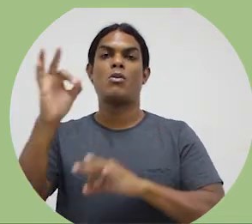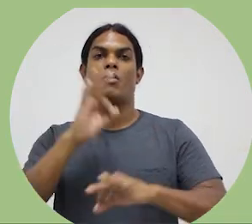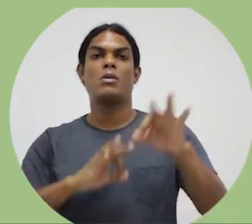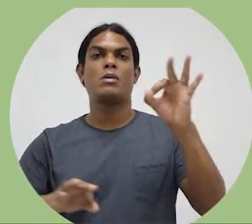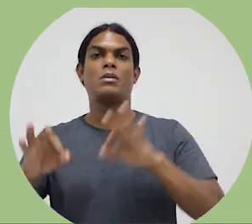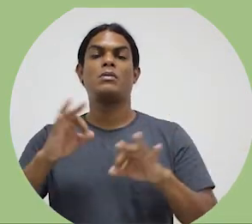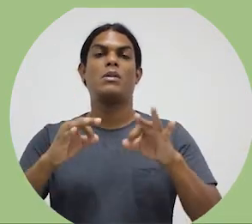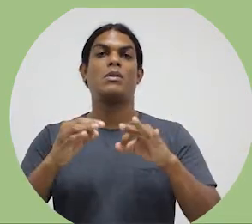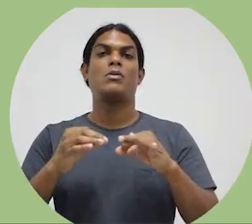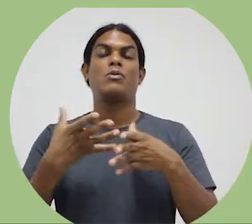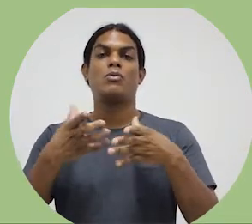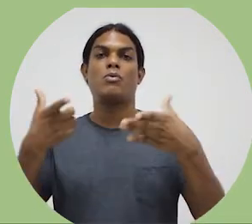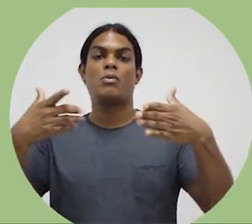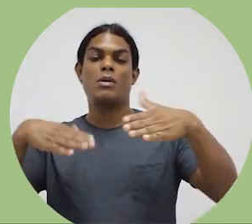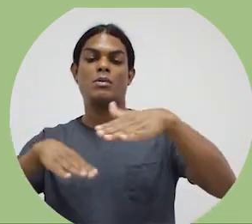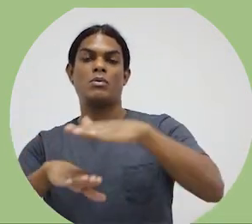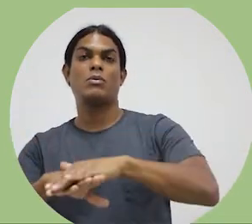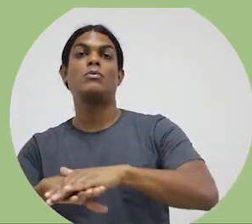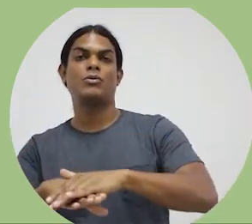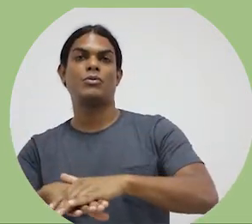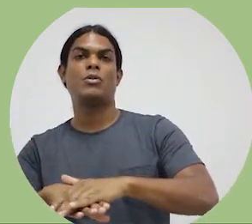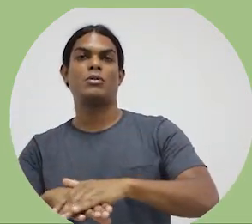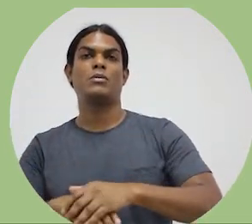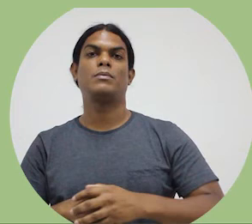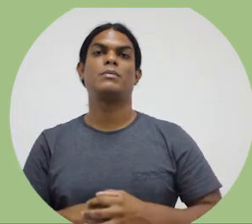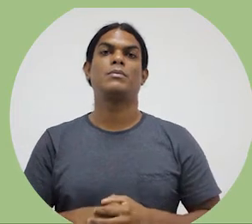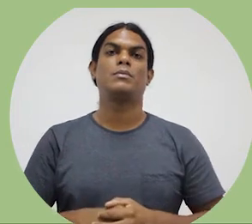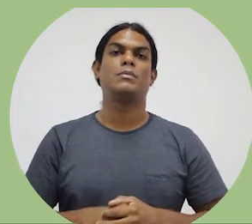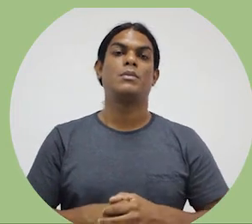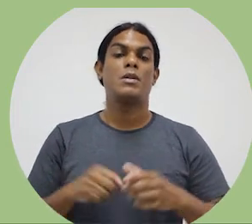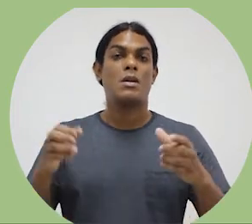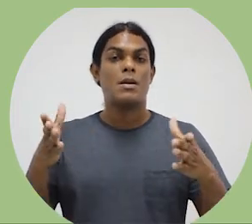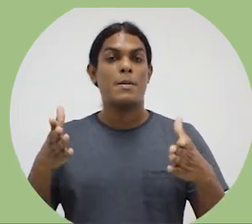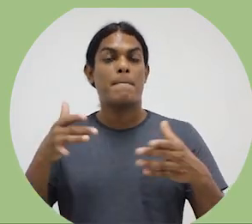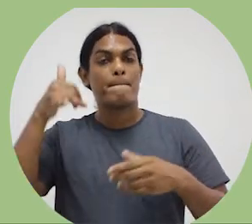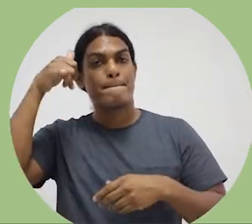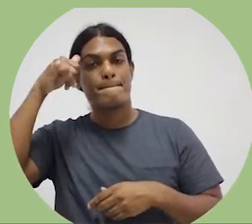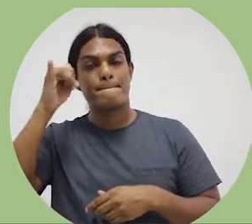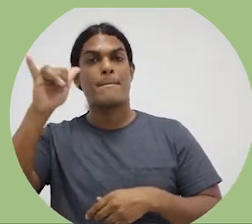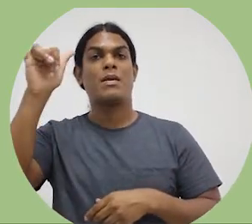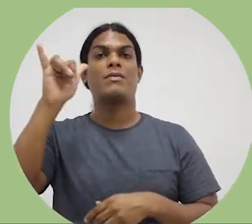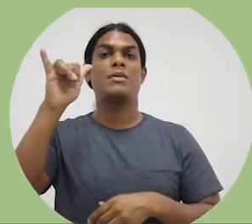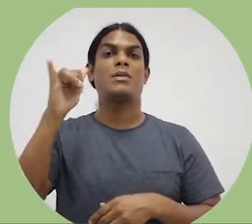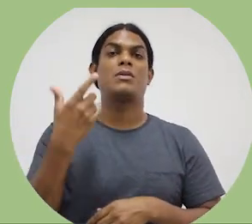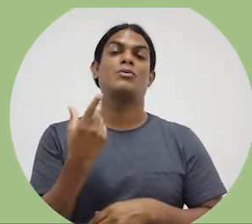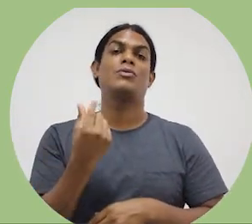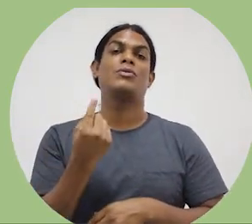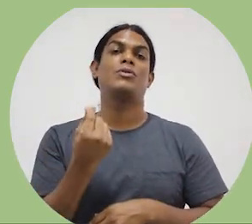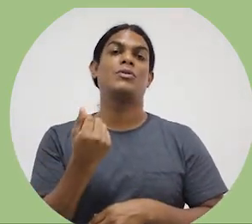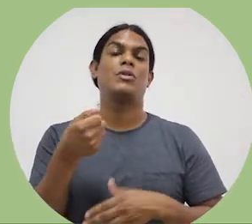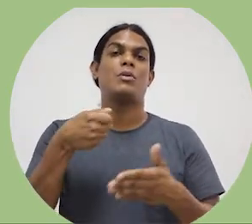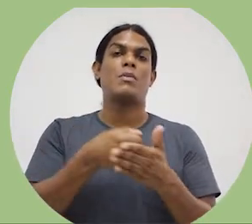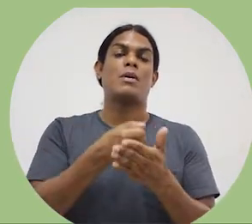já instalada da companhia, evitando assim custos com horas extra.